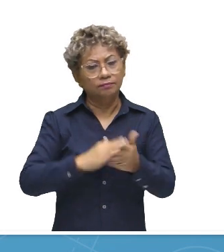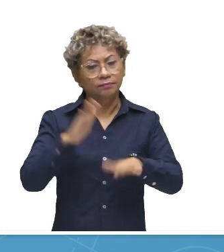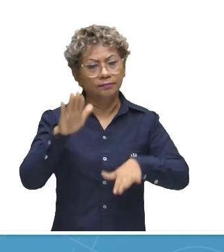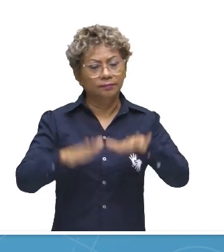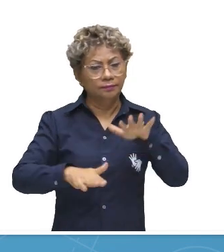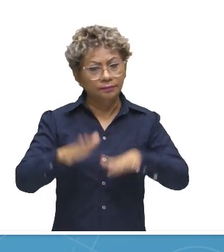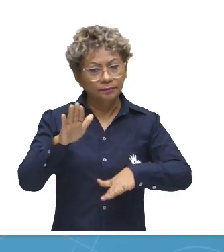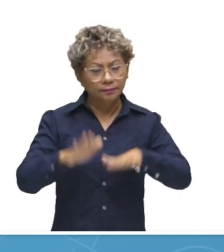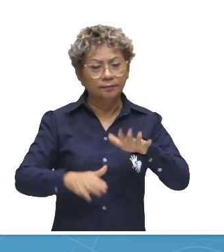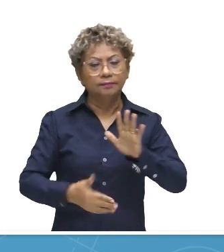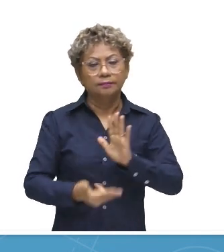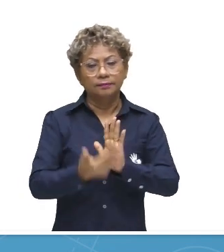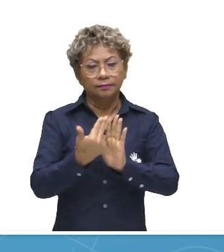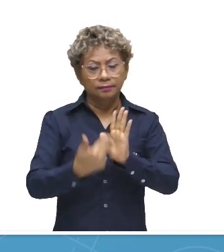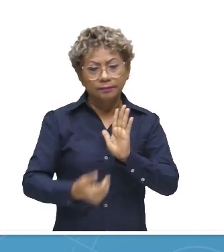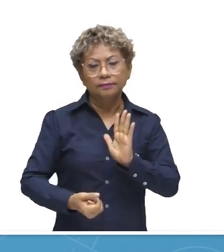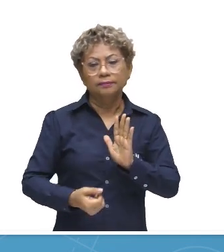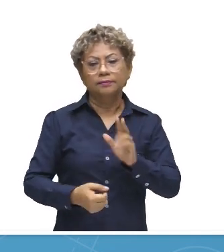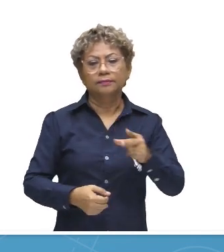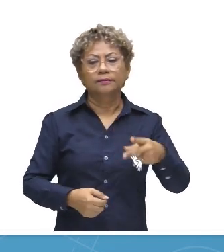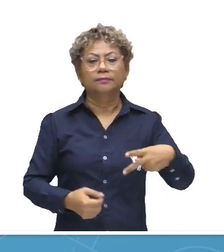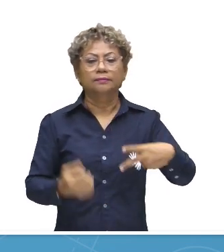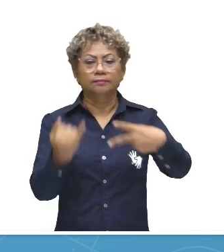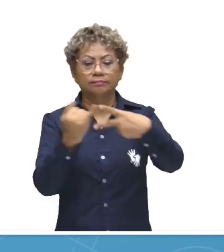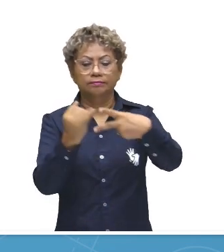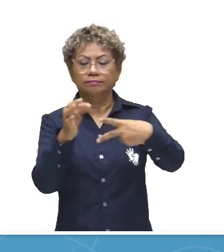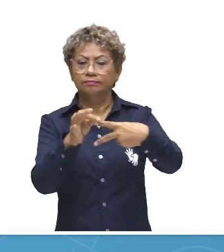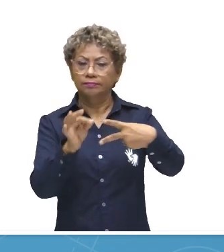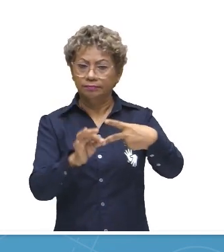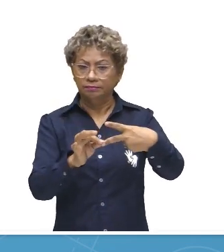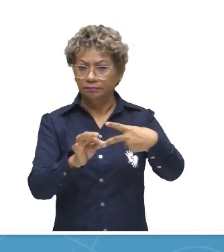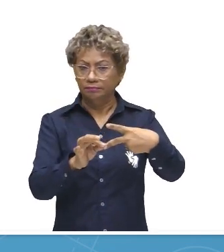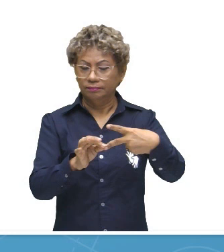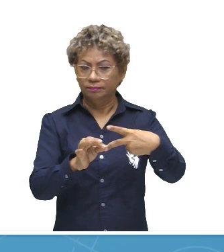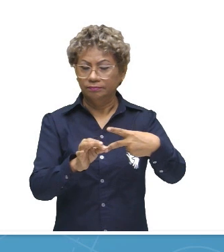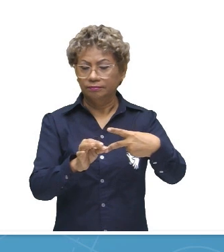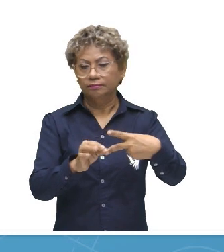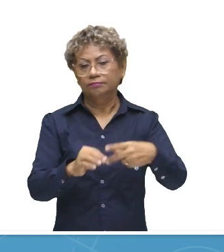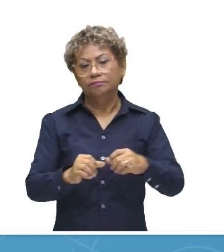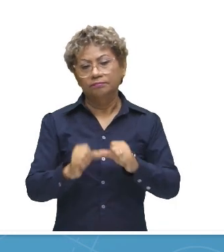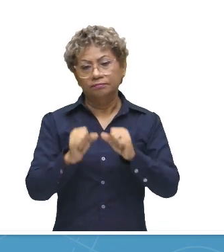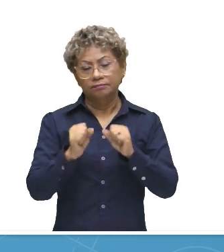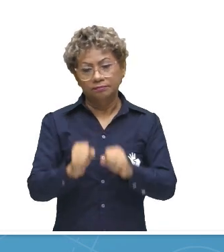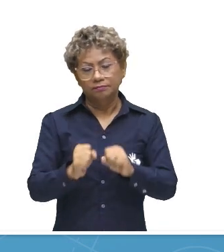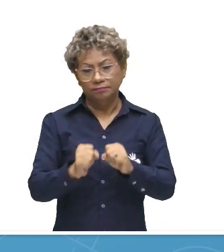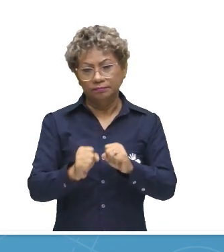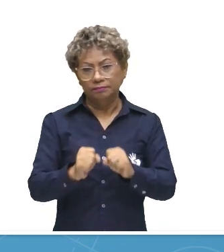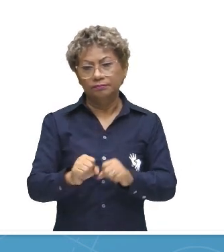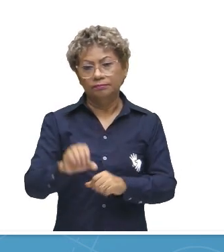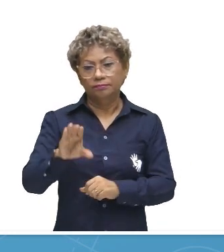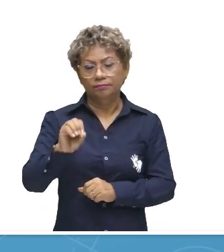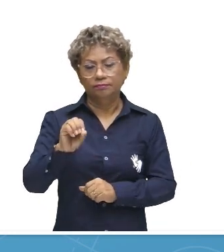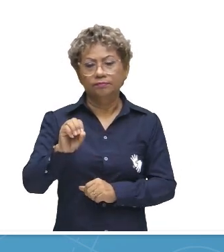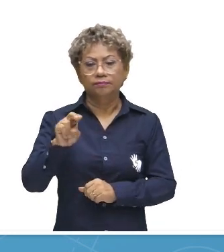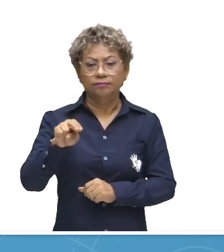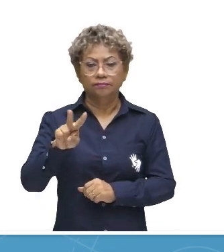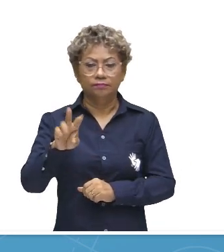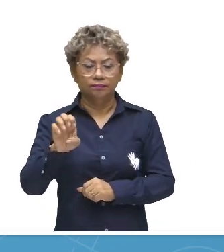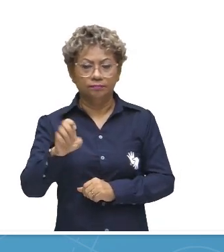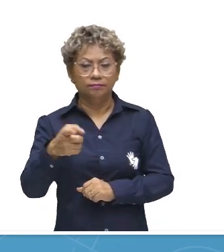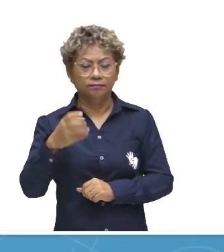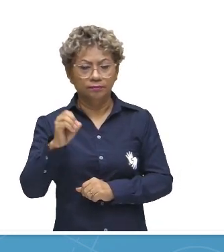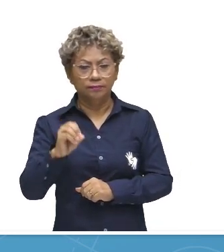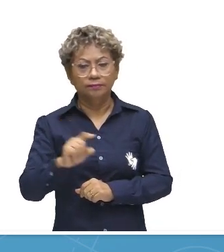da natureza dele. Nós poderemos ter um polígono convexo e ser regular.